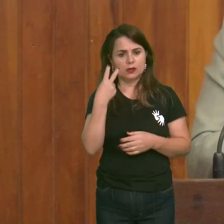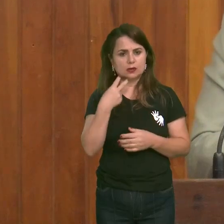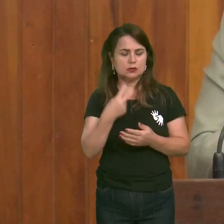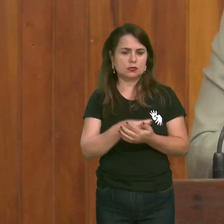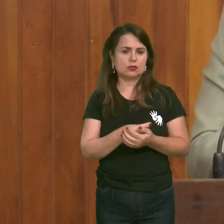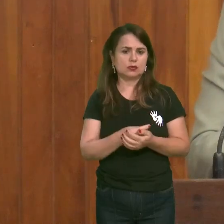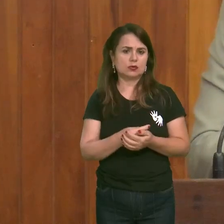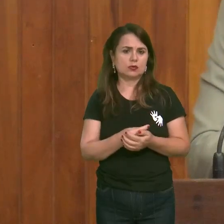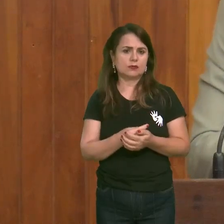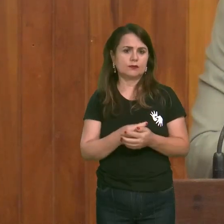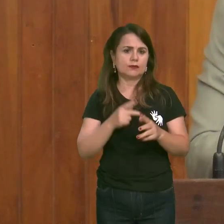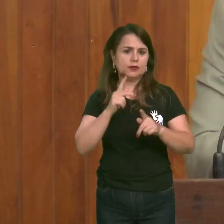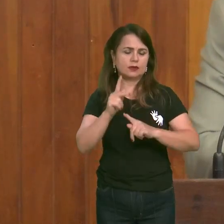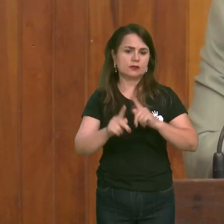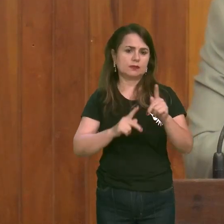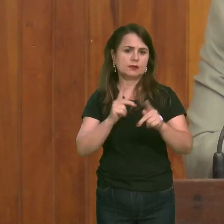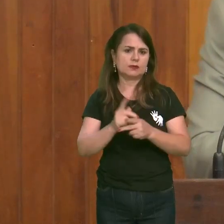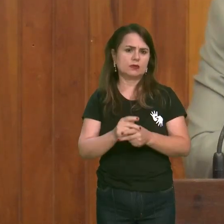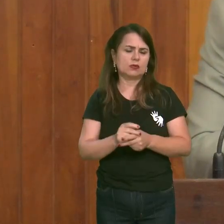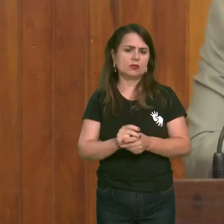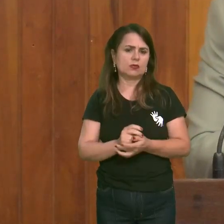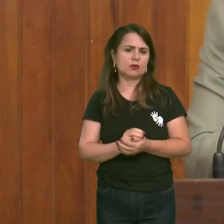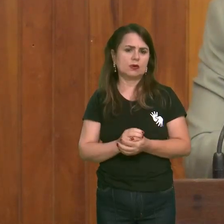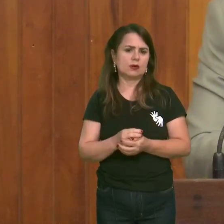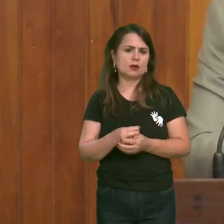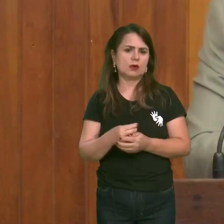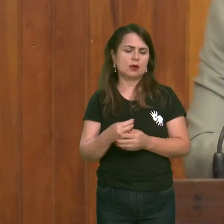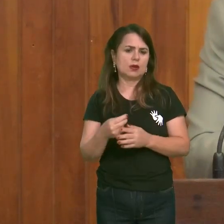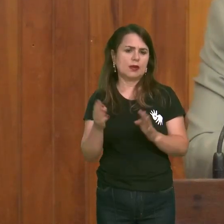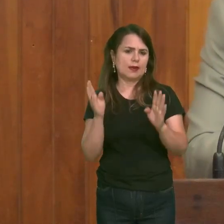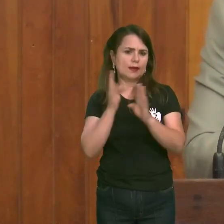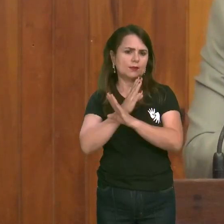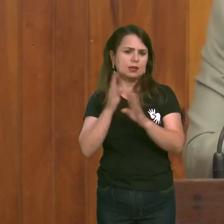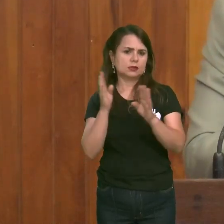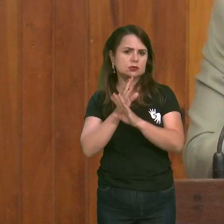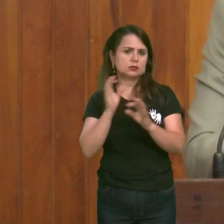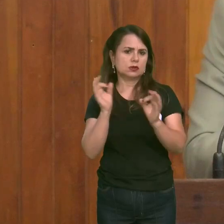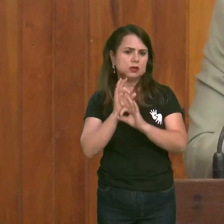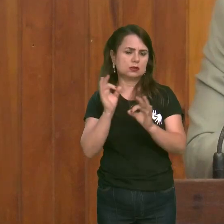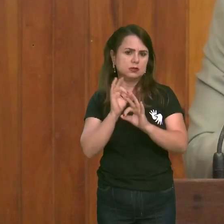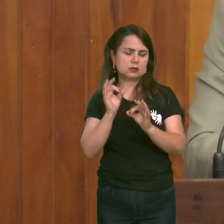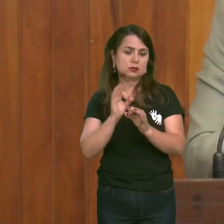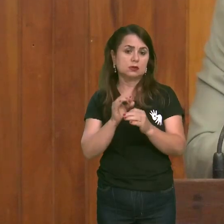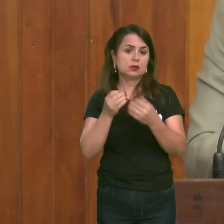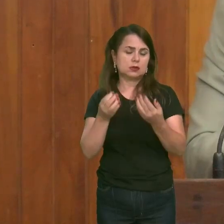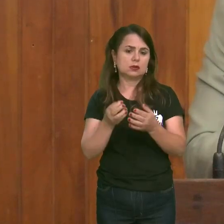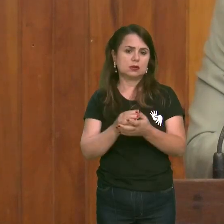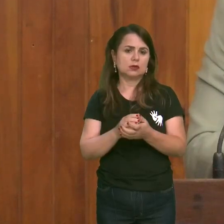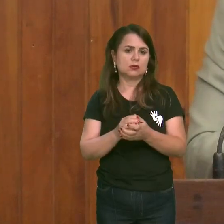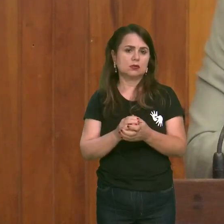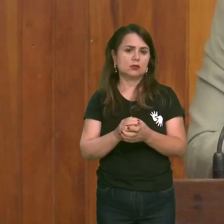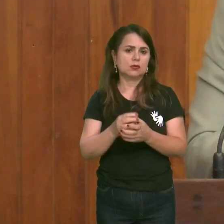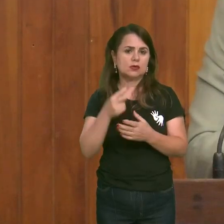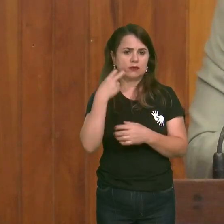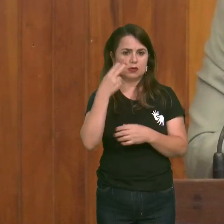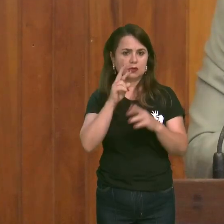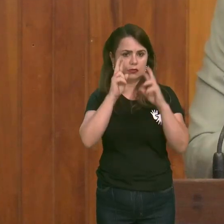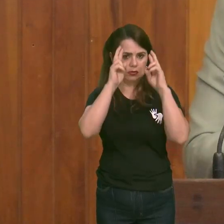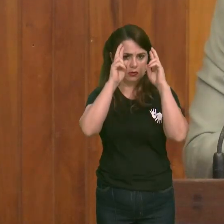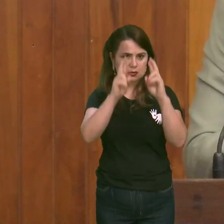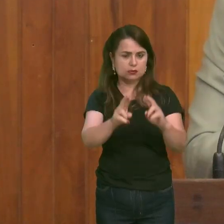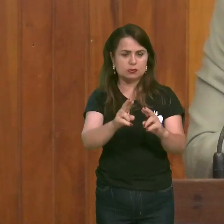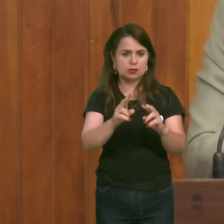chantageado eu não ouvi isso em reunião nenhuma respeito à fala do vereador aqui mas eu me sinto até